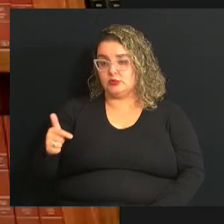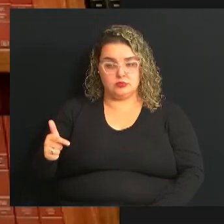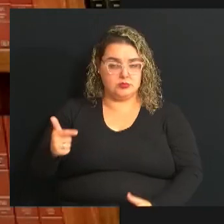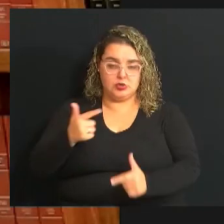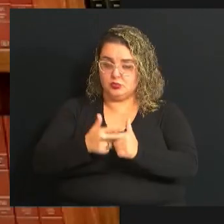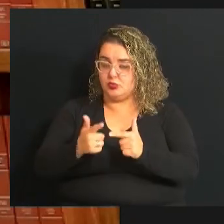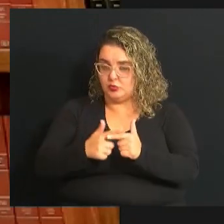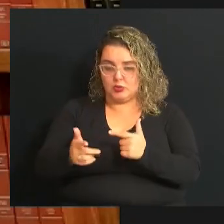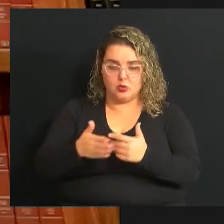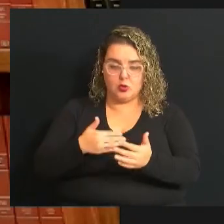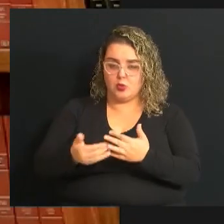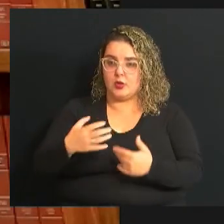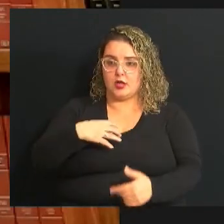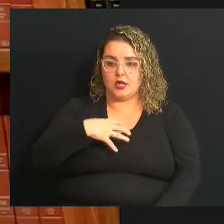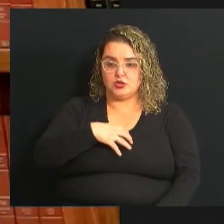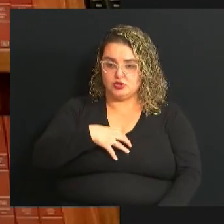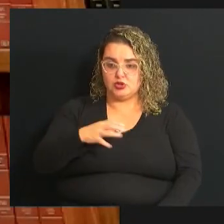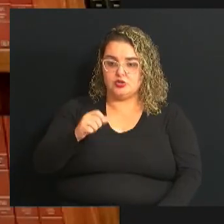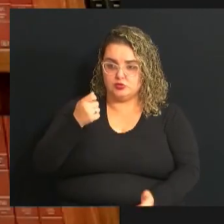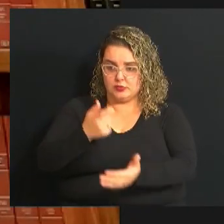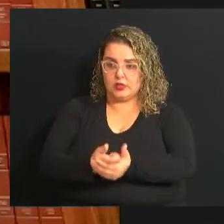o que a gente vai ver agora na reportagem.